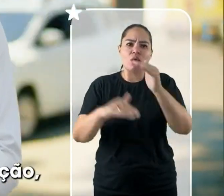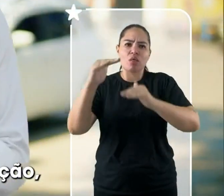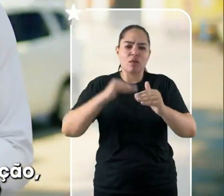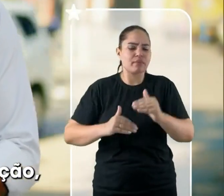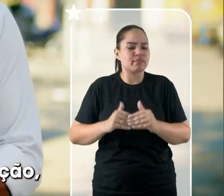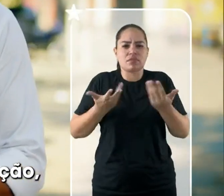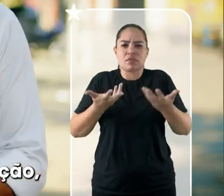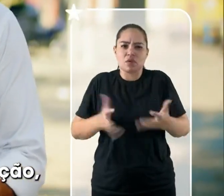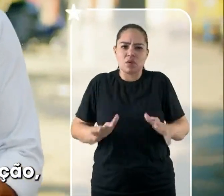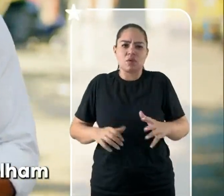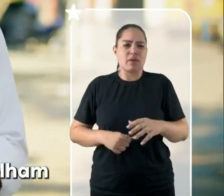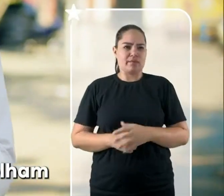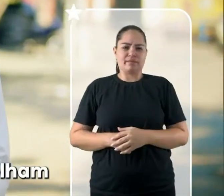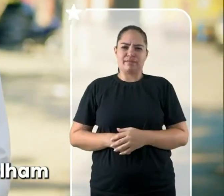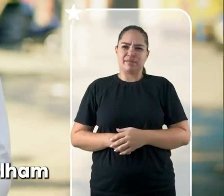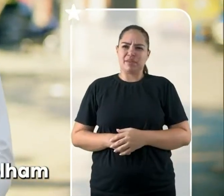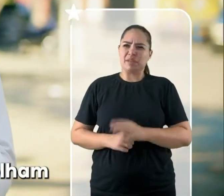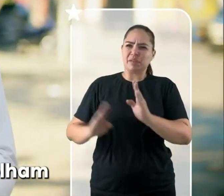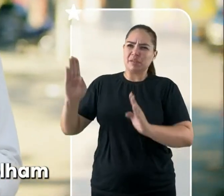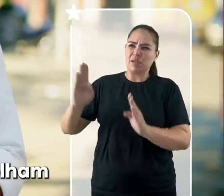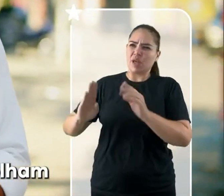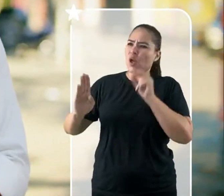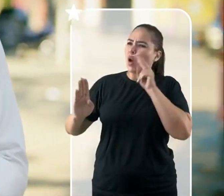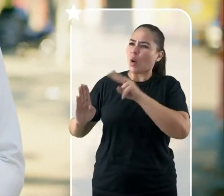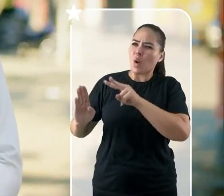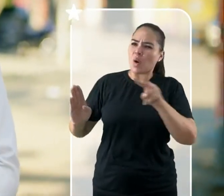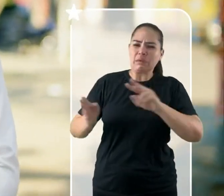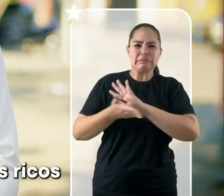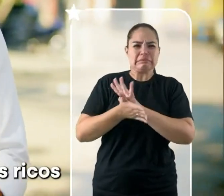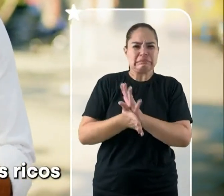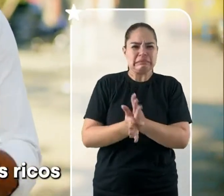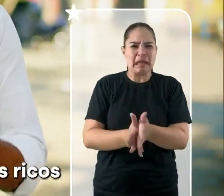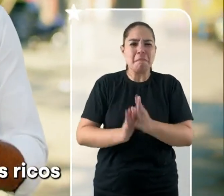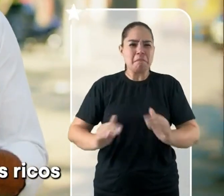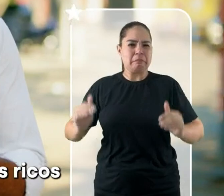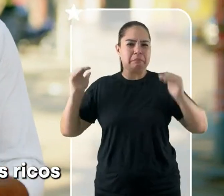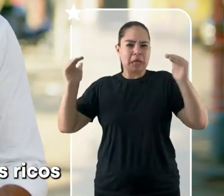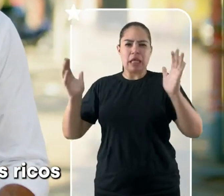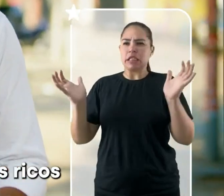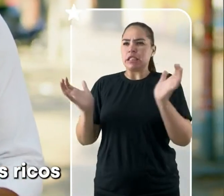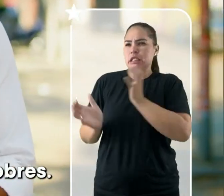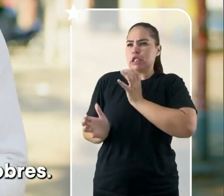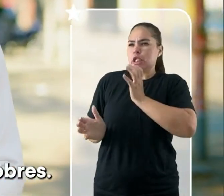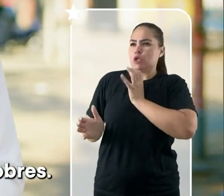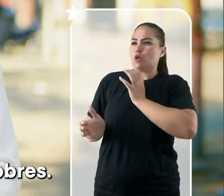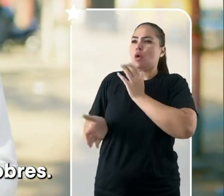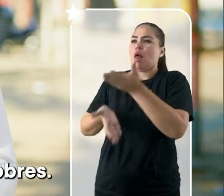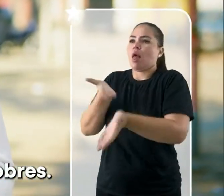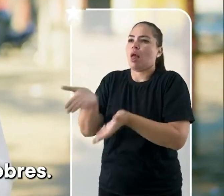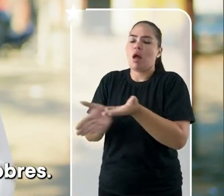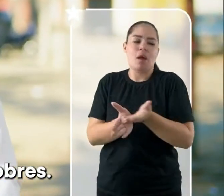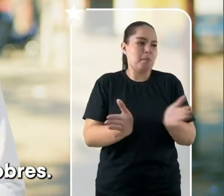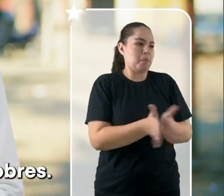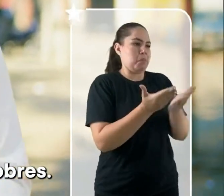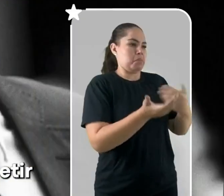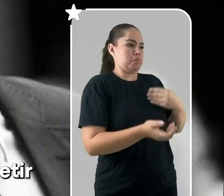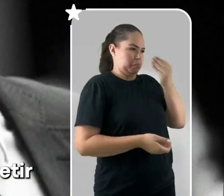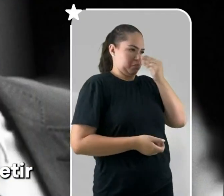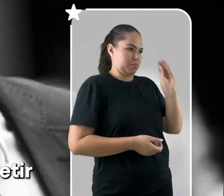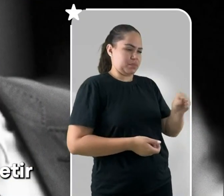de decepção em decepção, com governos que não olham para todos, que trabalham pelos mais ricos e abandonam os mais